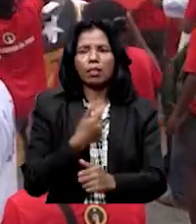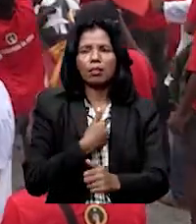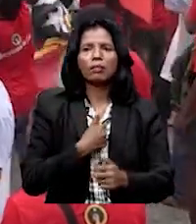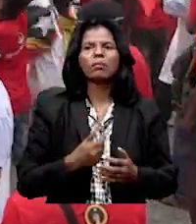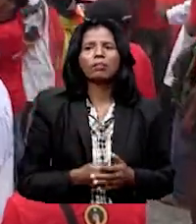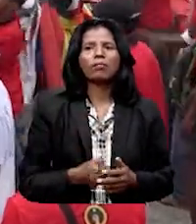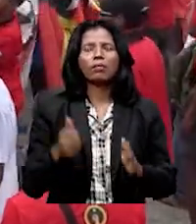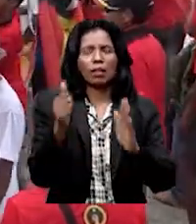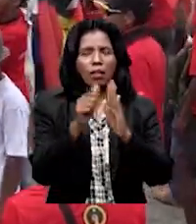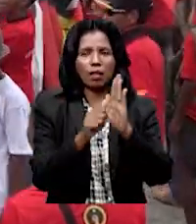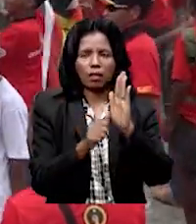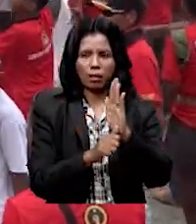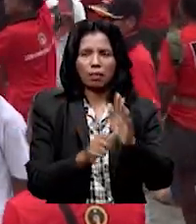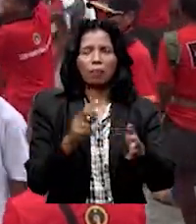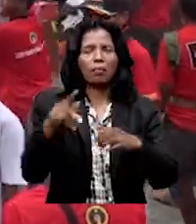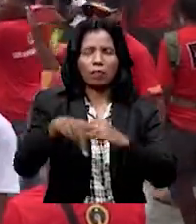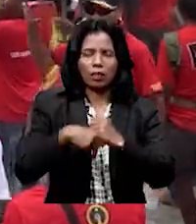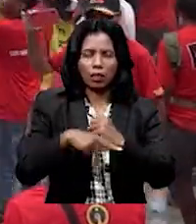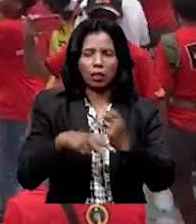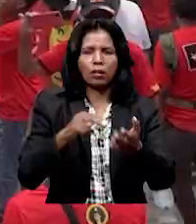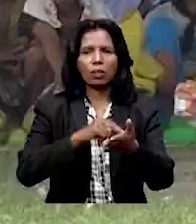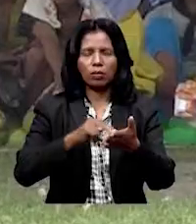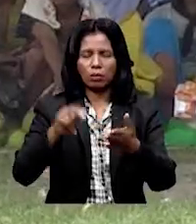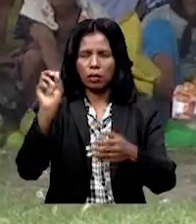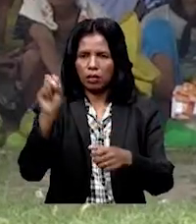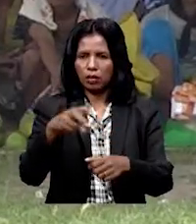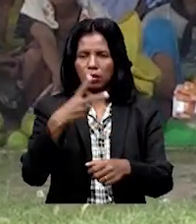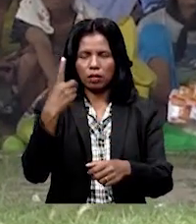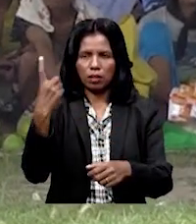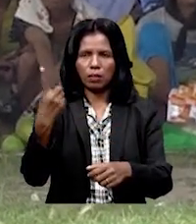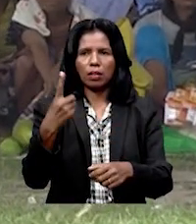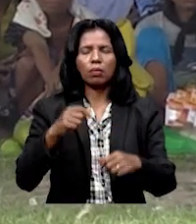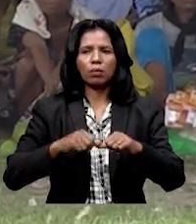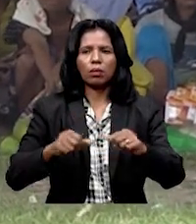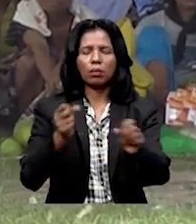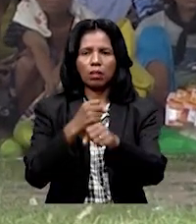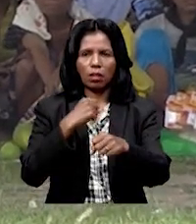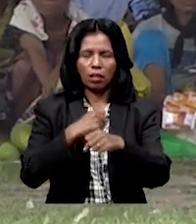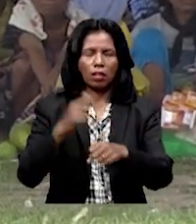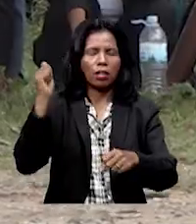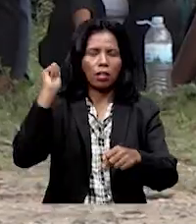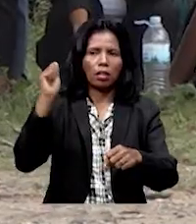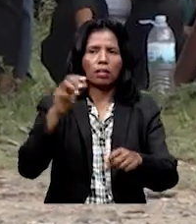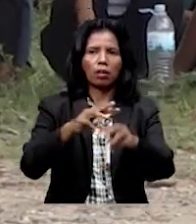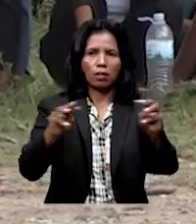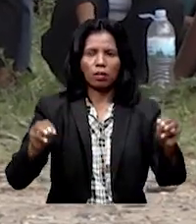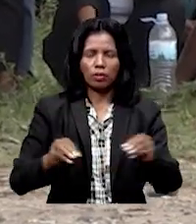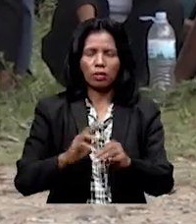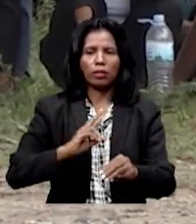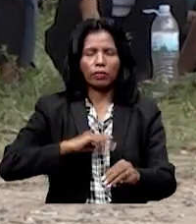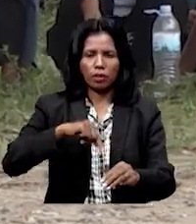zenda ne be iha, partidu ho numero sorteio sanulo resinida ne, se continua halo campanha eleitoral iha munisipu